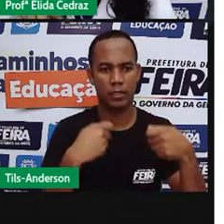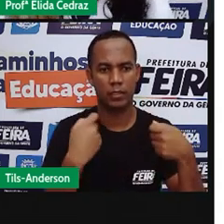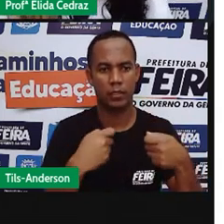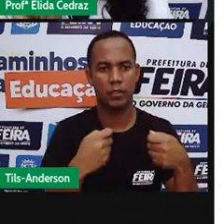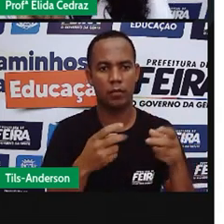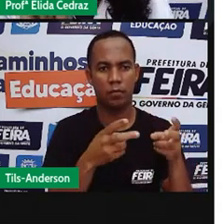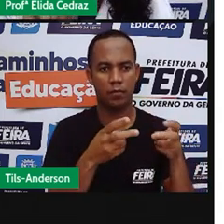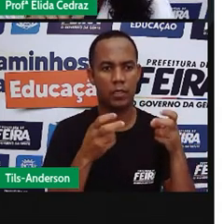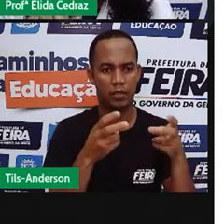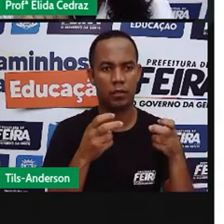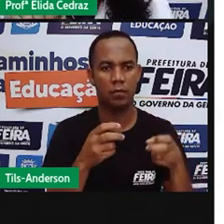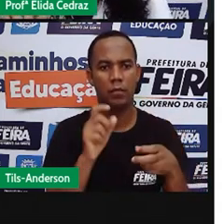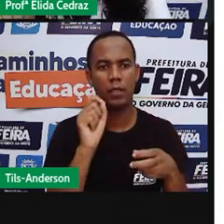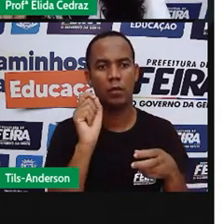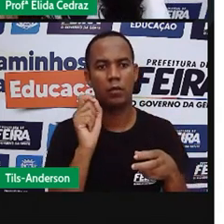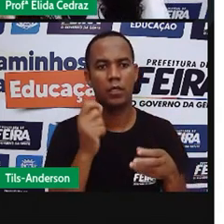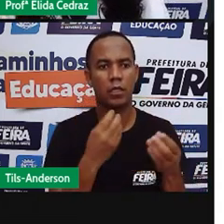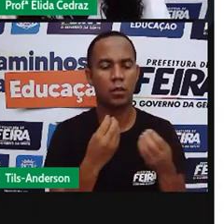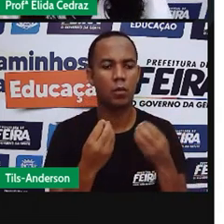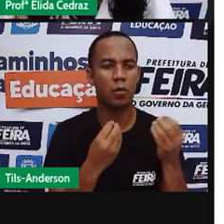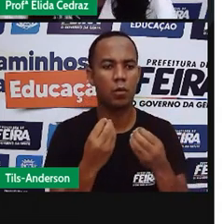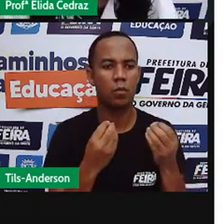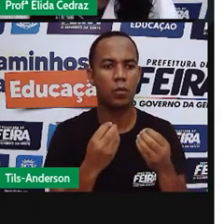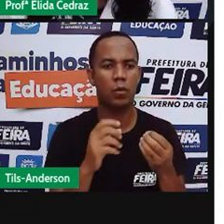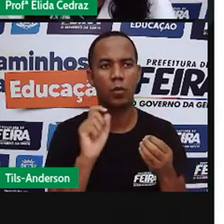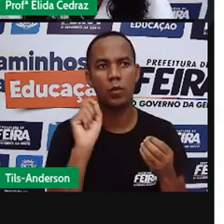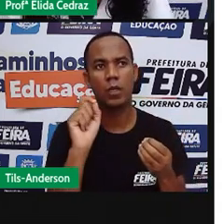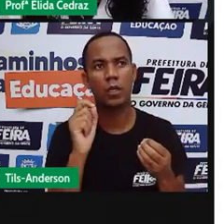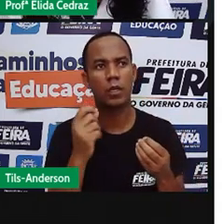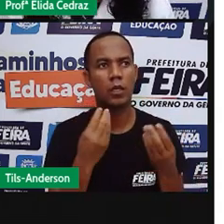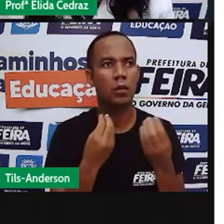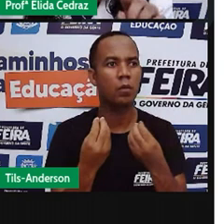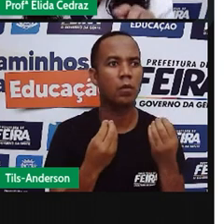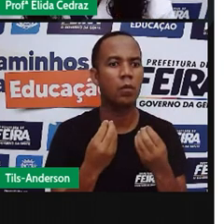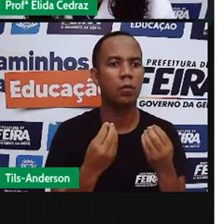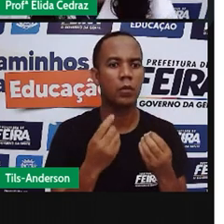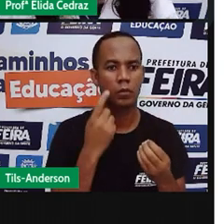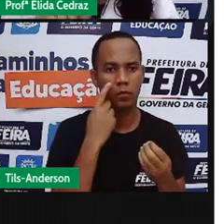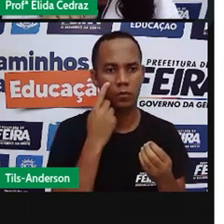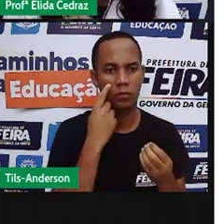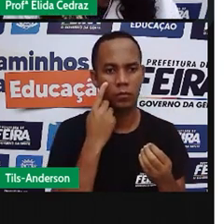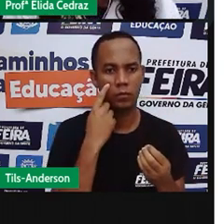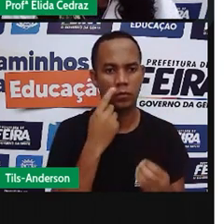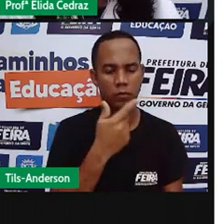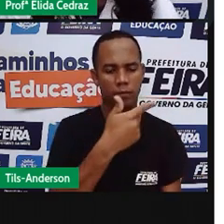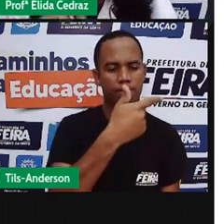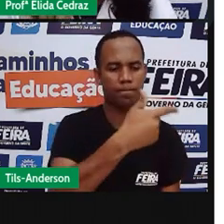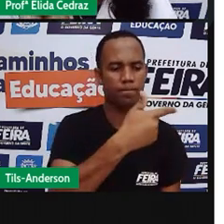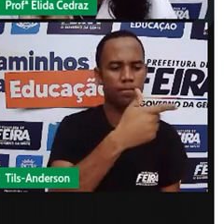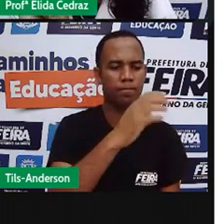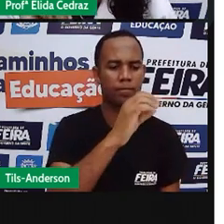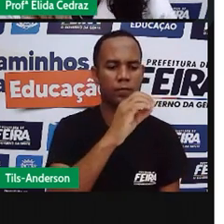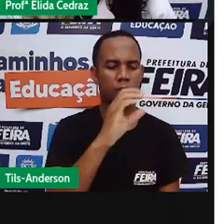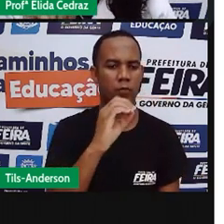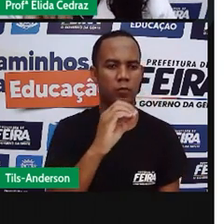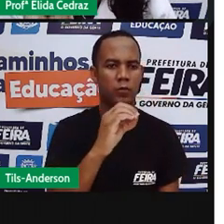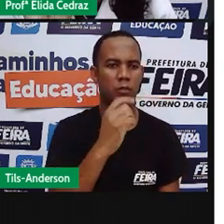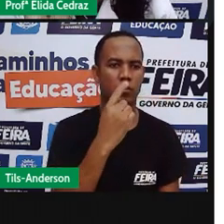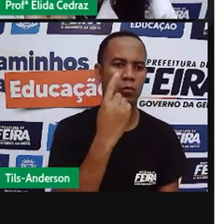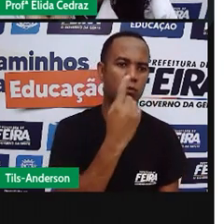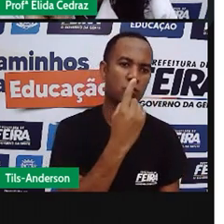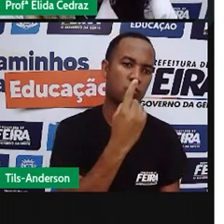perceber que quando fala das unidades, a gente vai ter um zero no meio. Olha, 200,